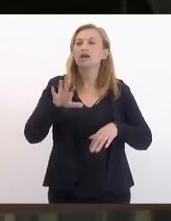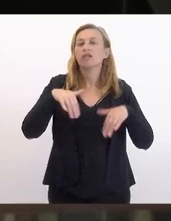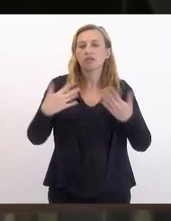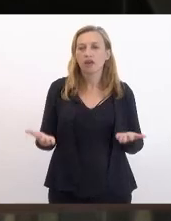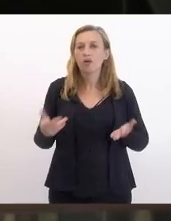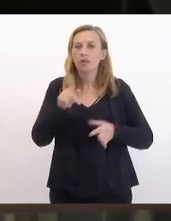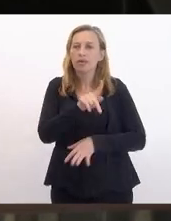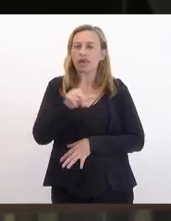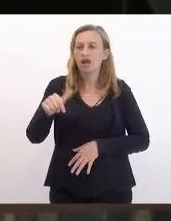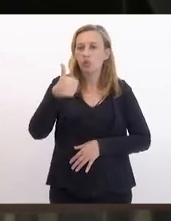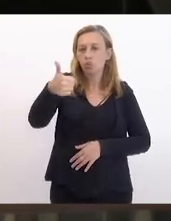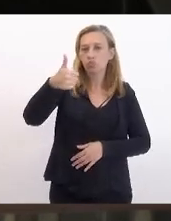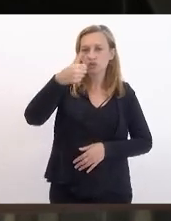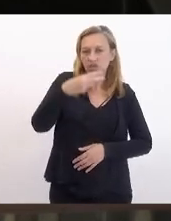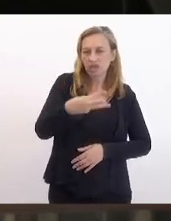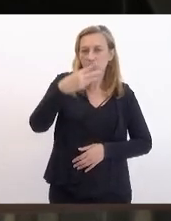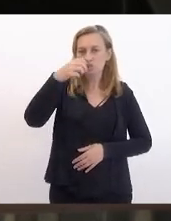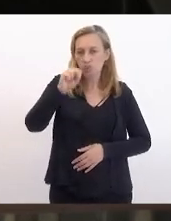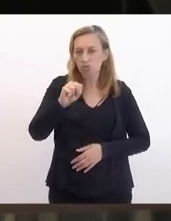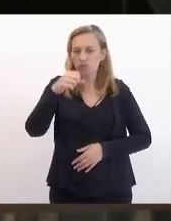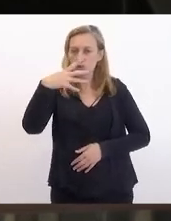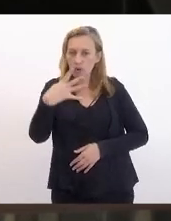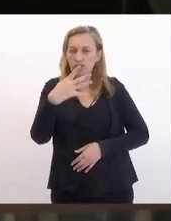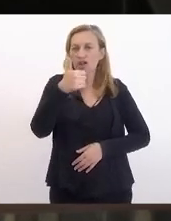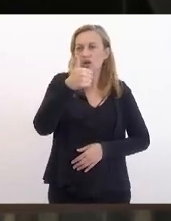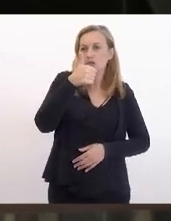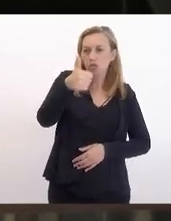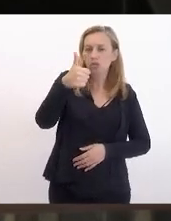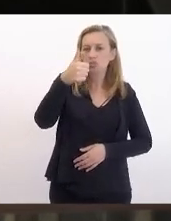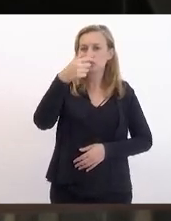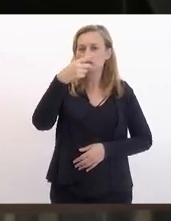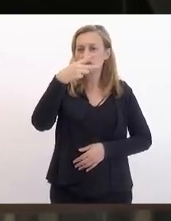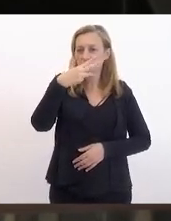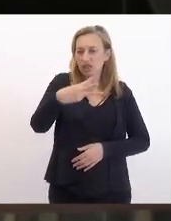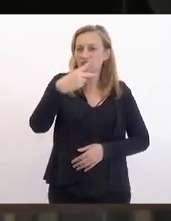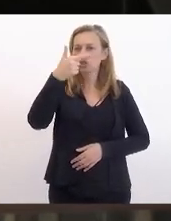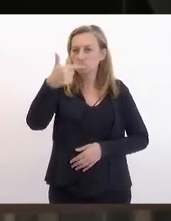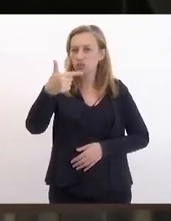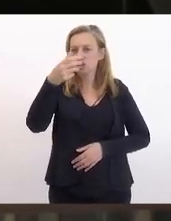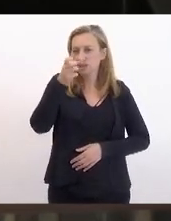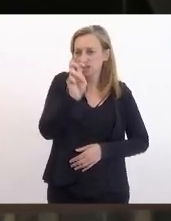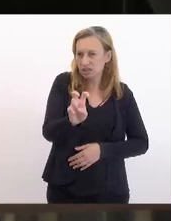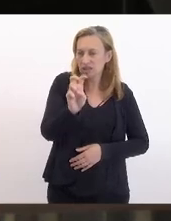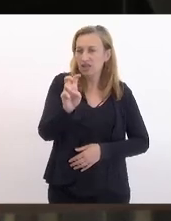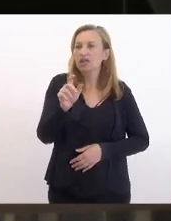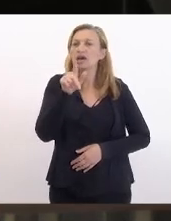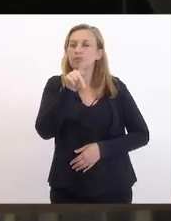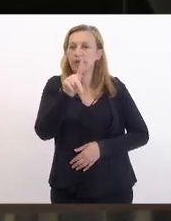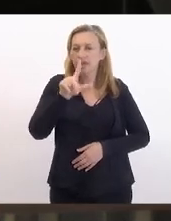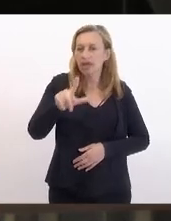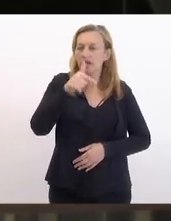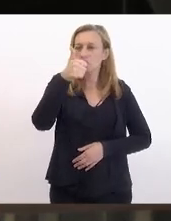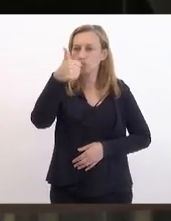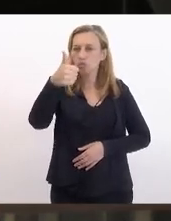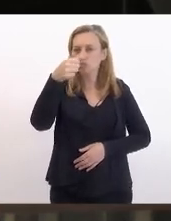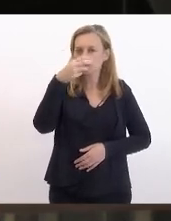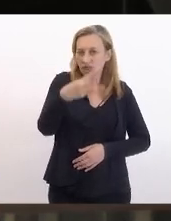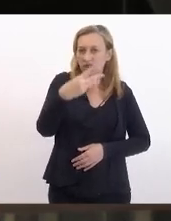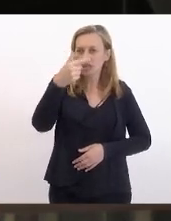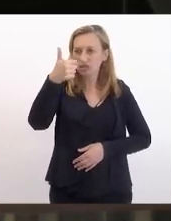pele 1384 apr 13 15 a pele